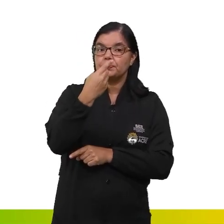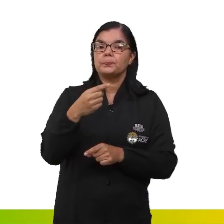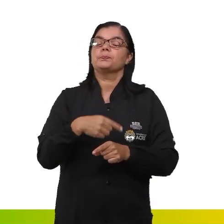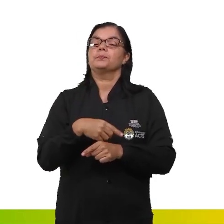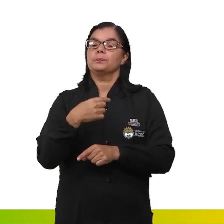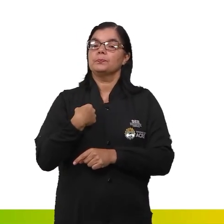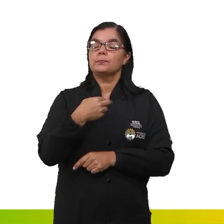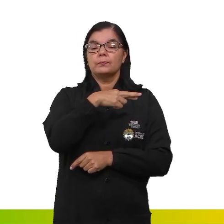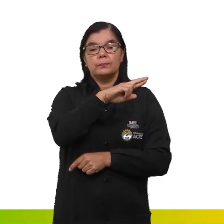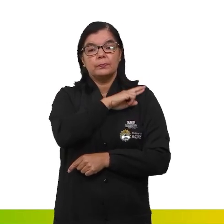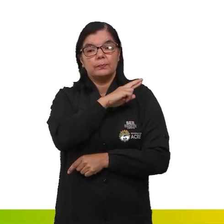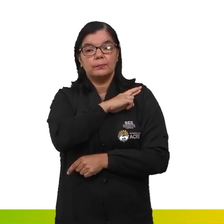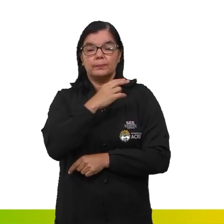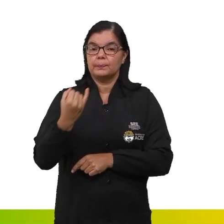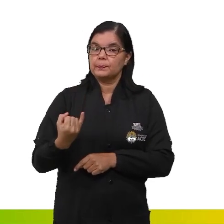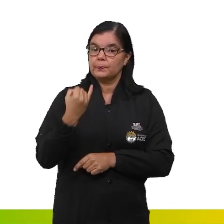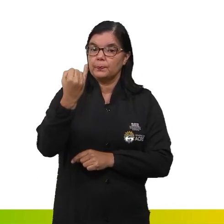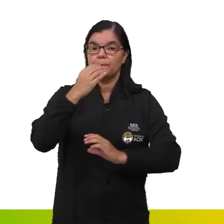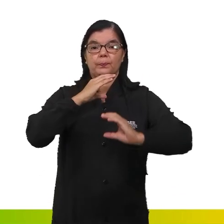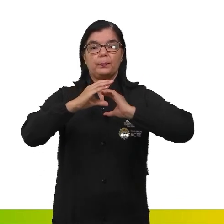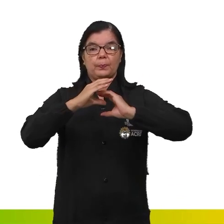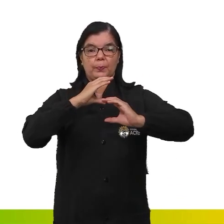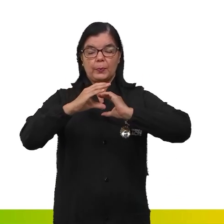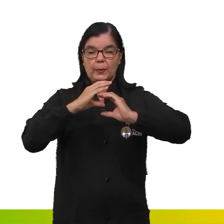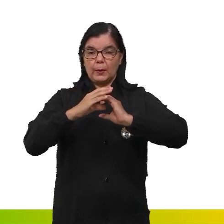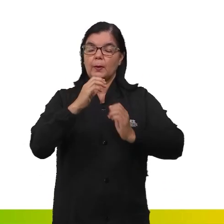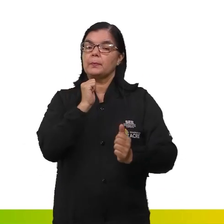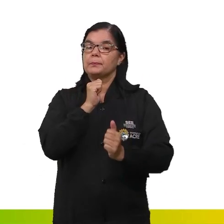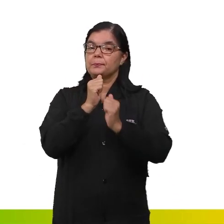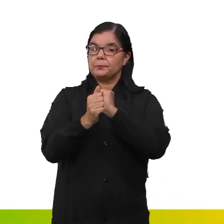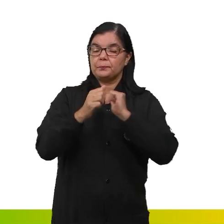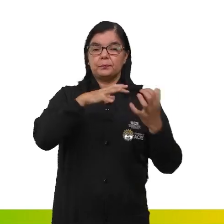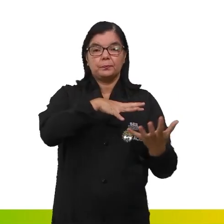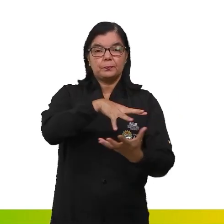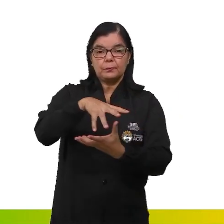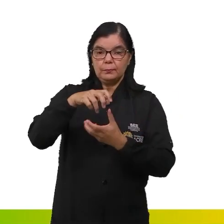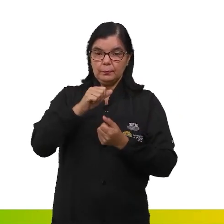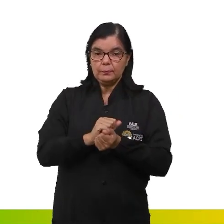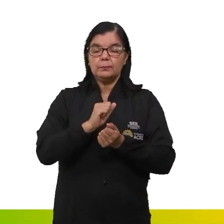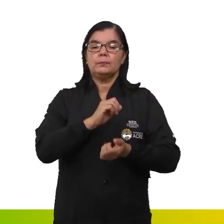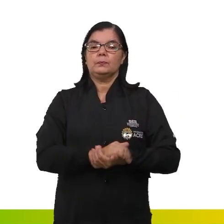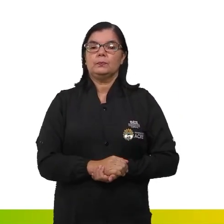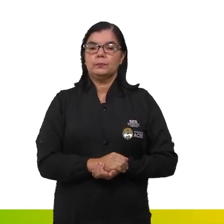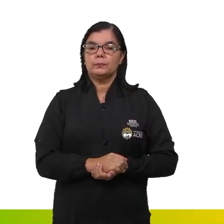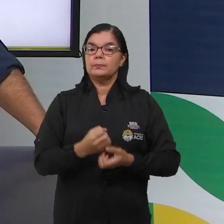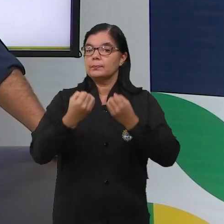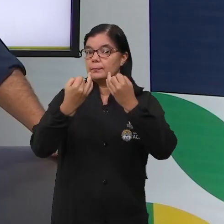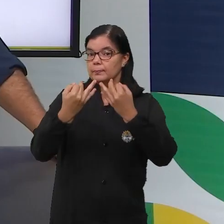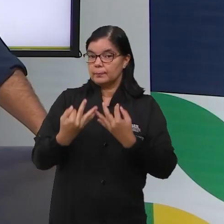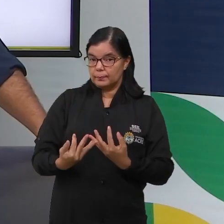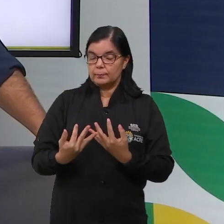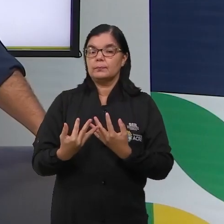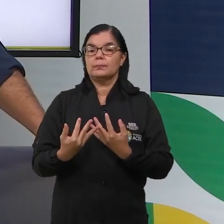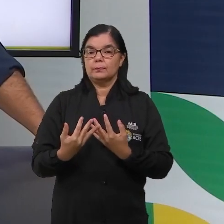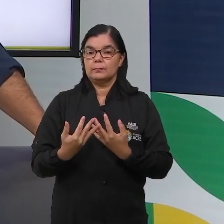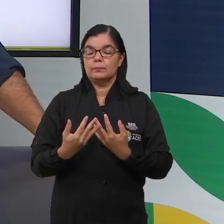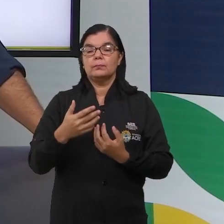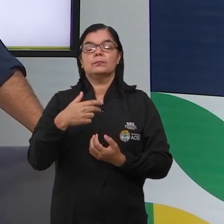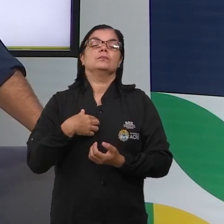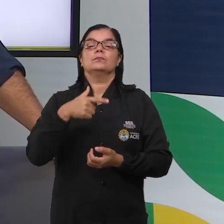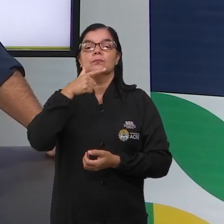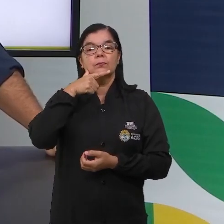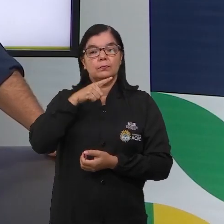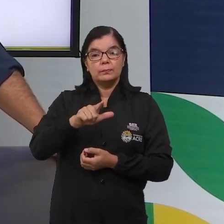desempenham papéis fundamentais na comunicação esportiva global. O que a gente está falando?